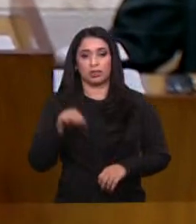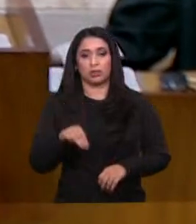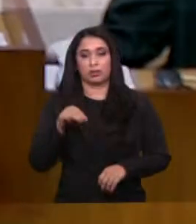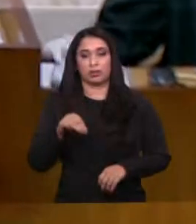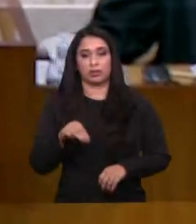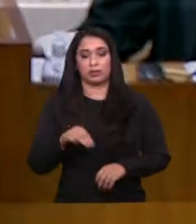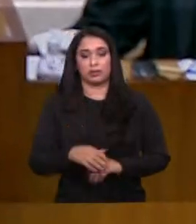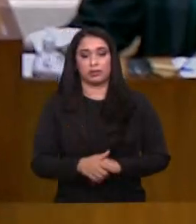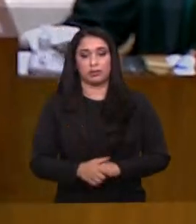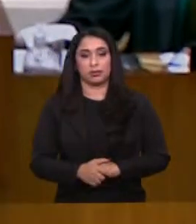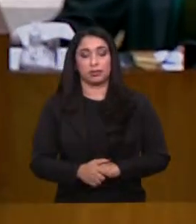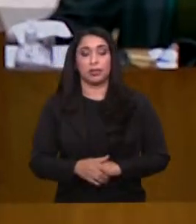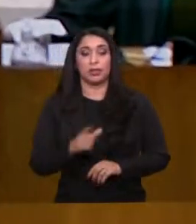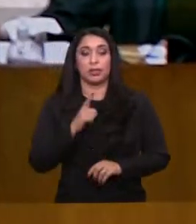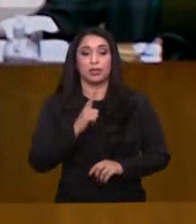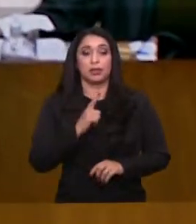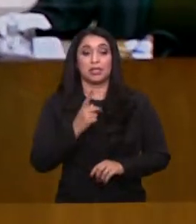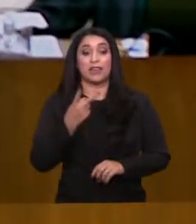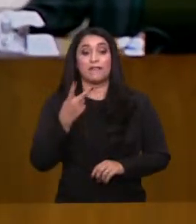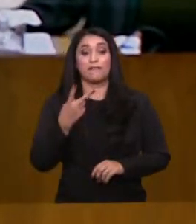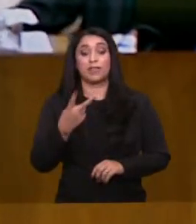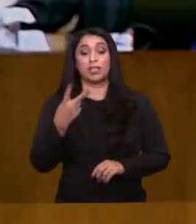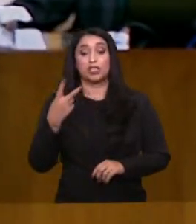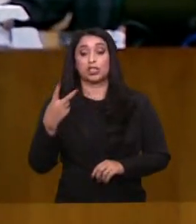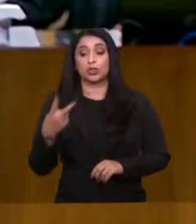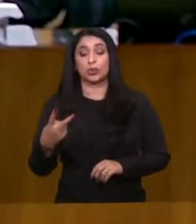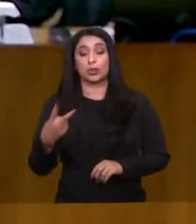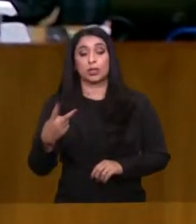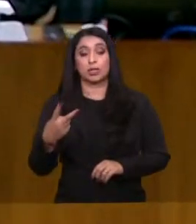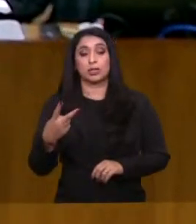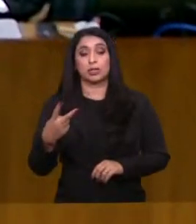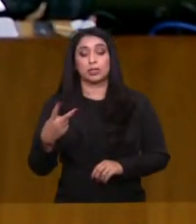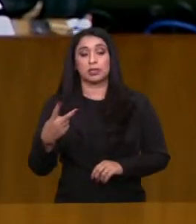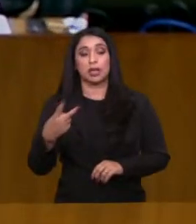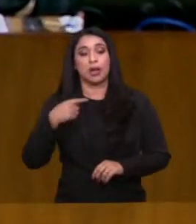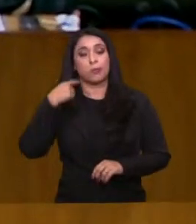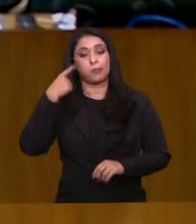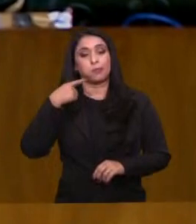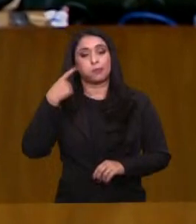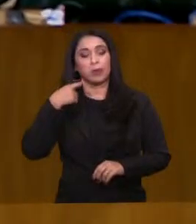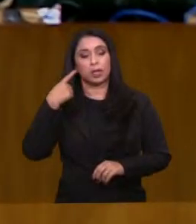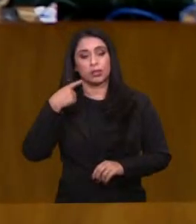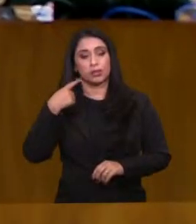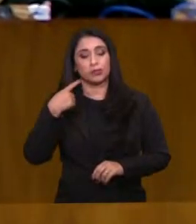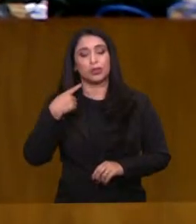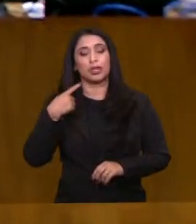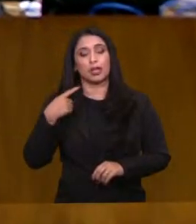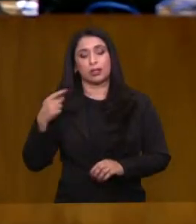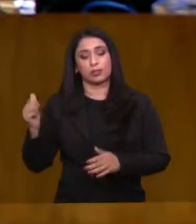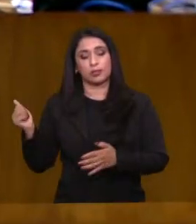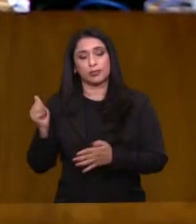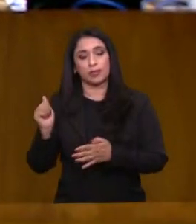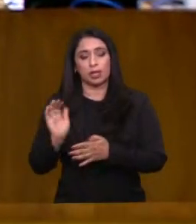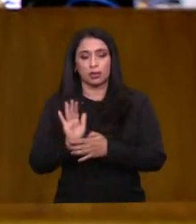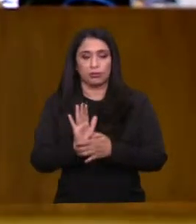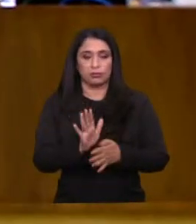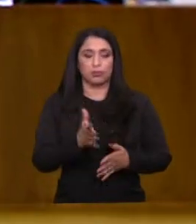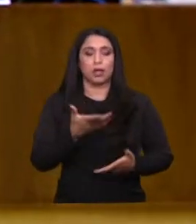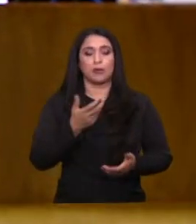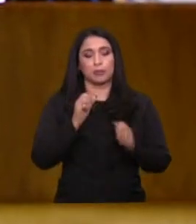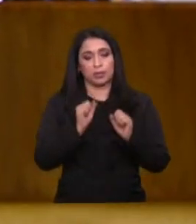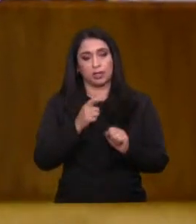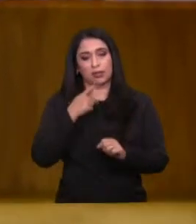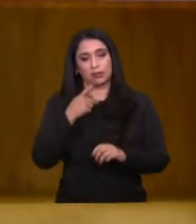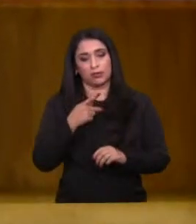porque temos ainda 22 advogados e advogadas para produzir sustentações